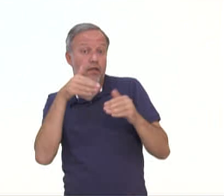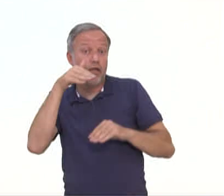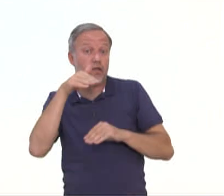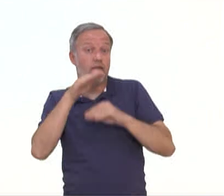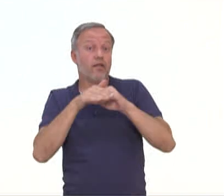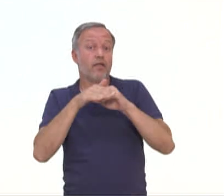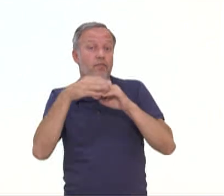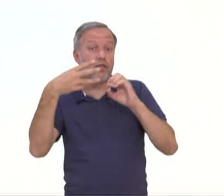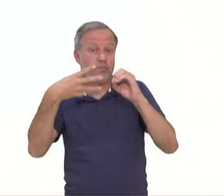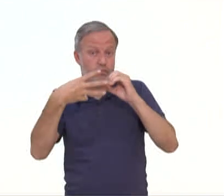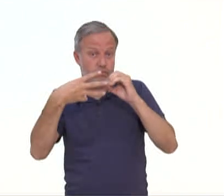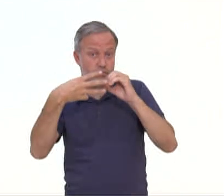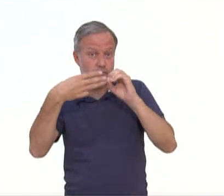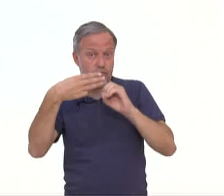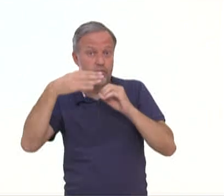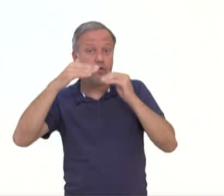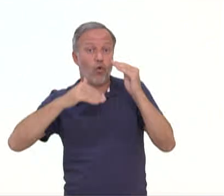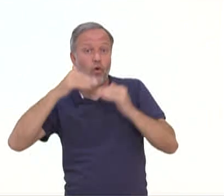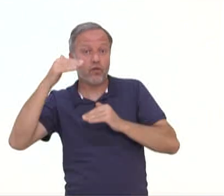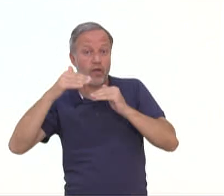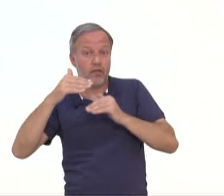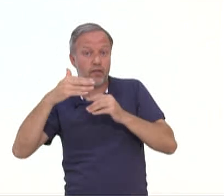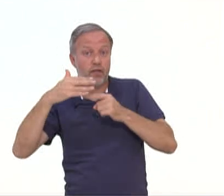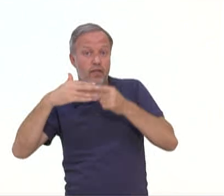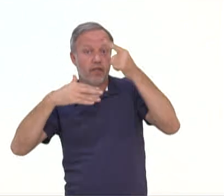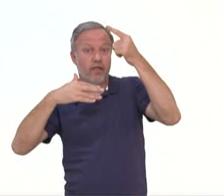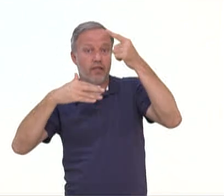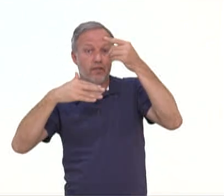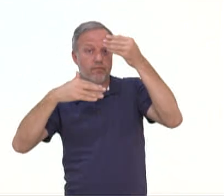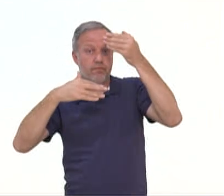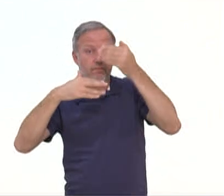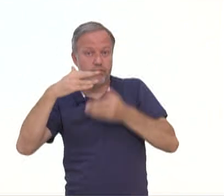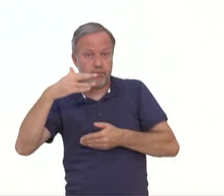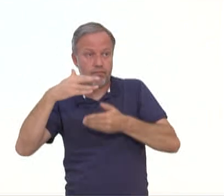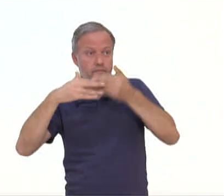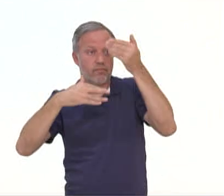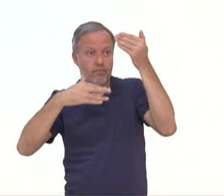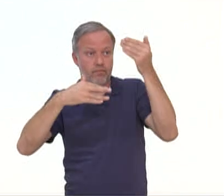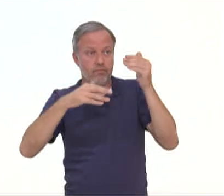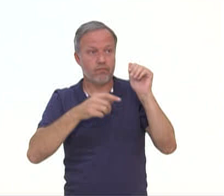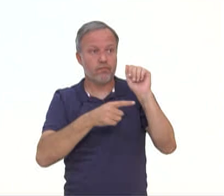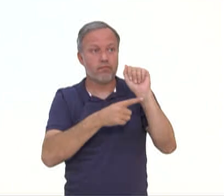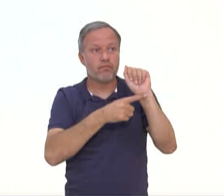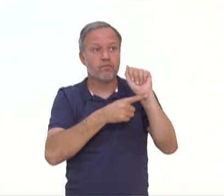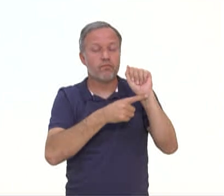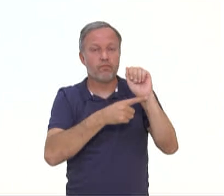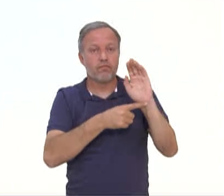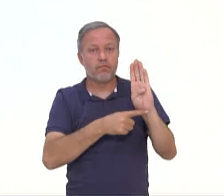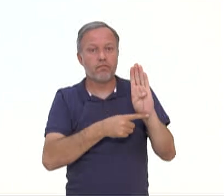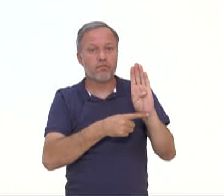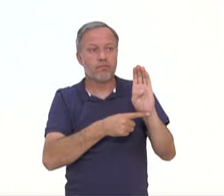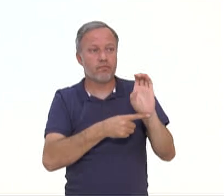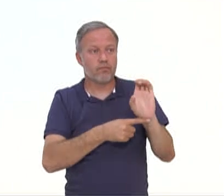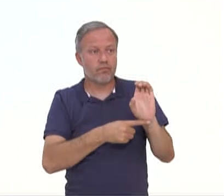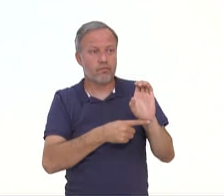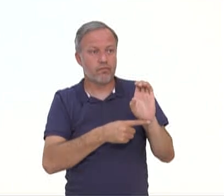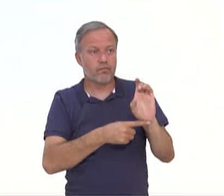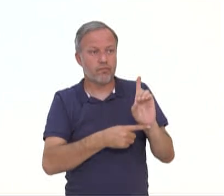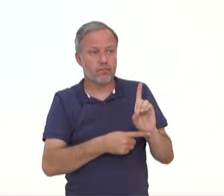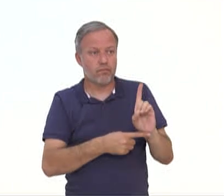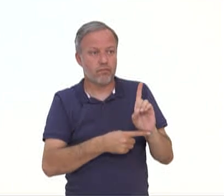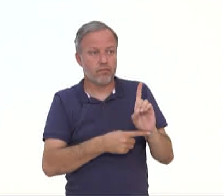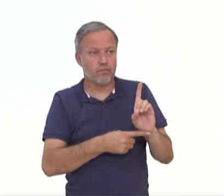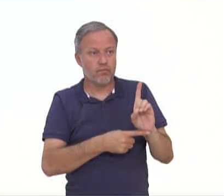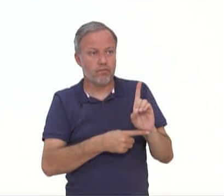controlar a entrada e saída de substâncias. Que estrutura é essa? Parede celular? Porteiro celular? Membrana celular